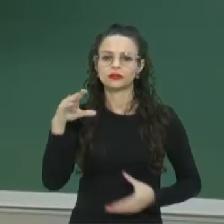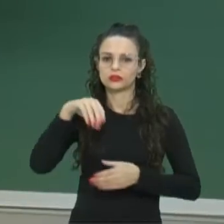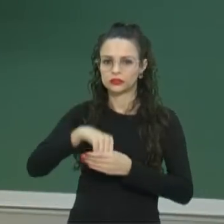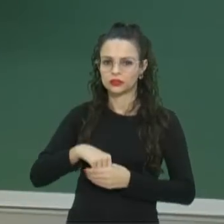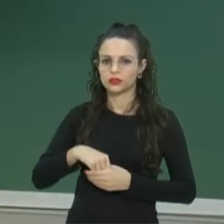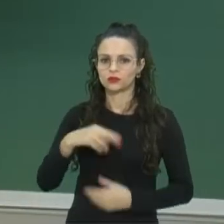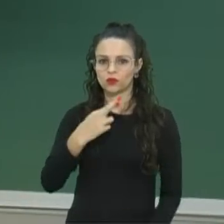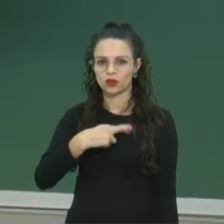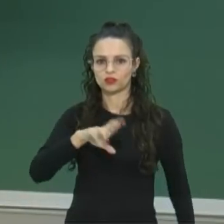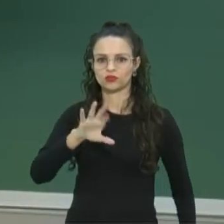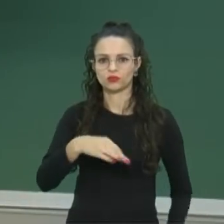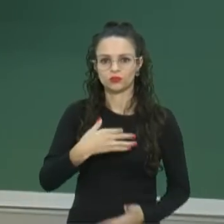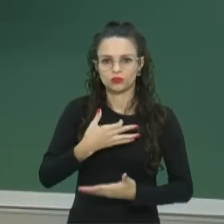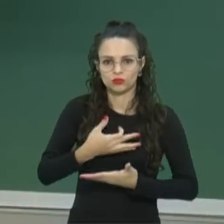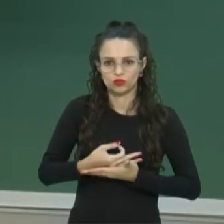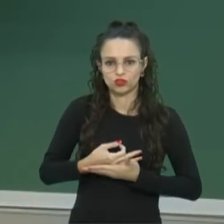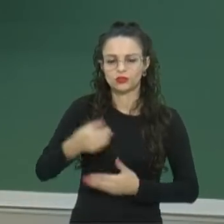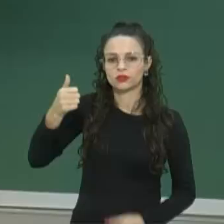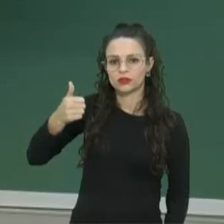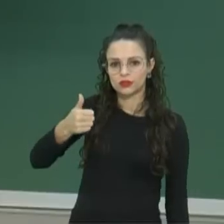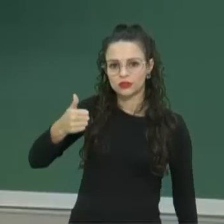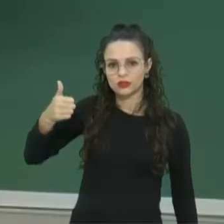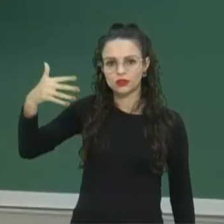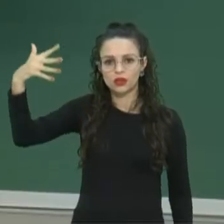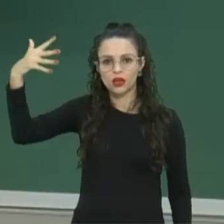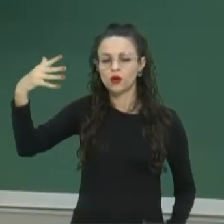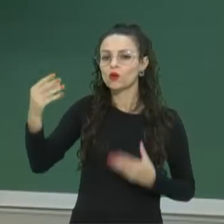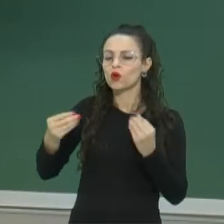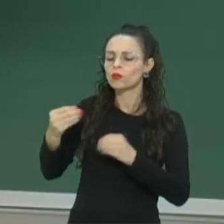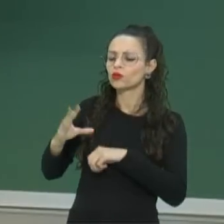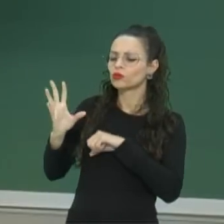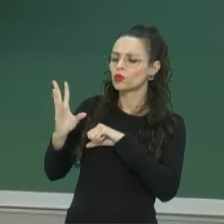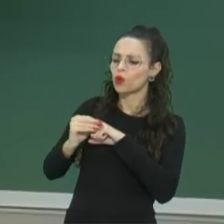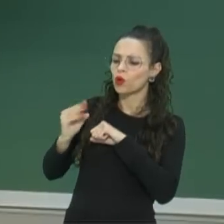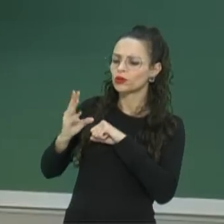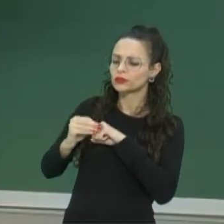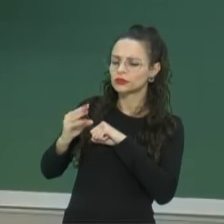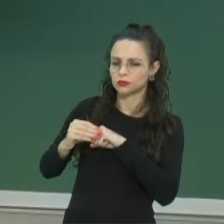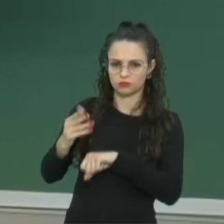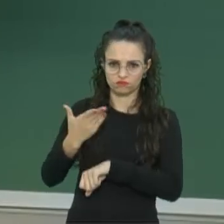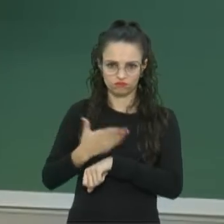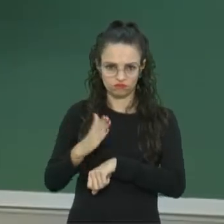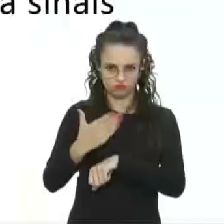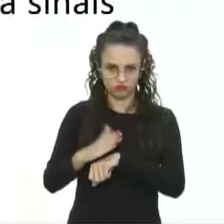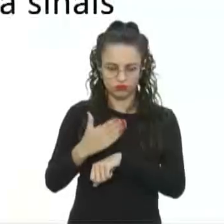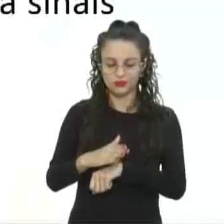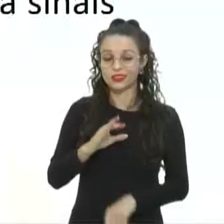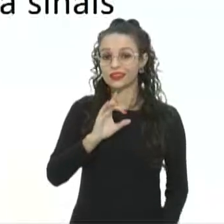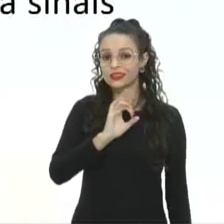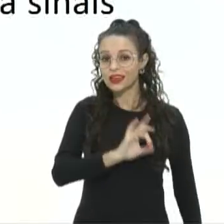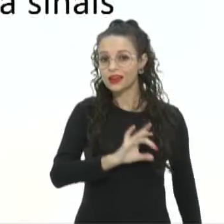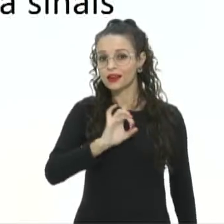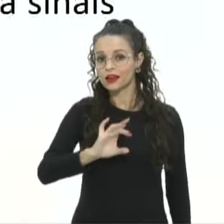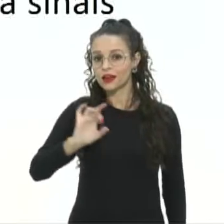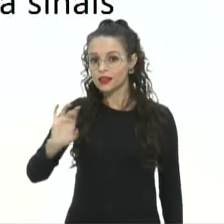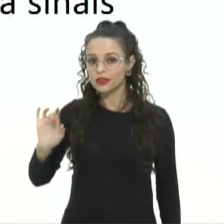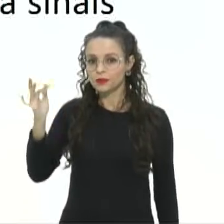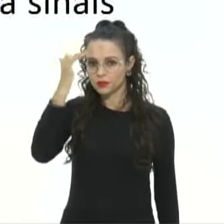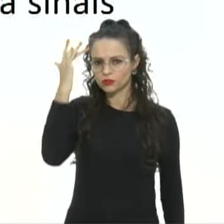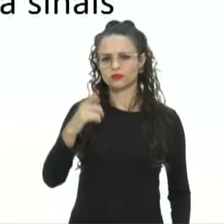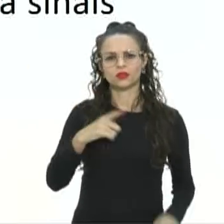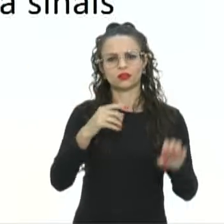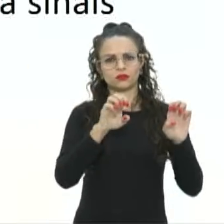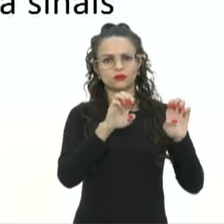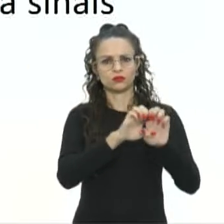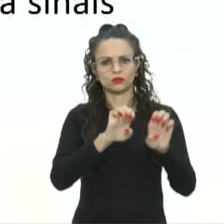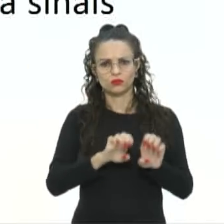Aí. A hierarquia ocorre por meio do conhecimento recebido pelo praticante. Cada linhagem tem sua própria